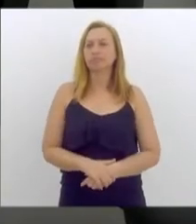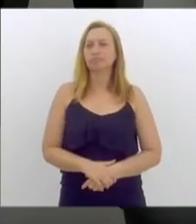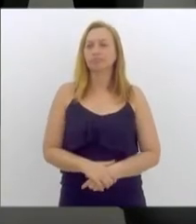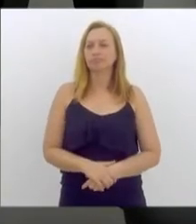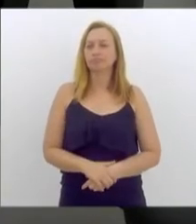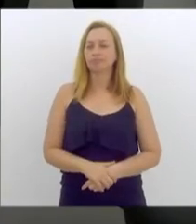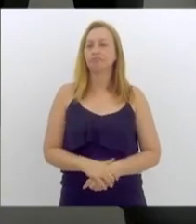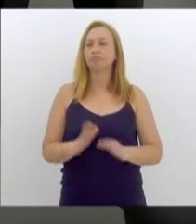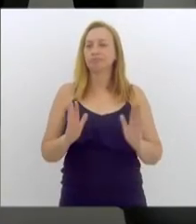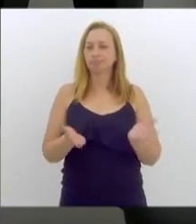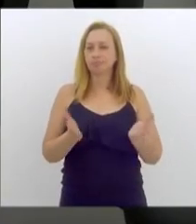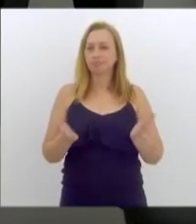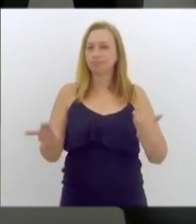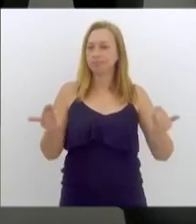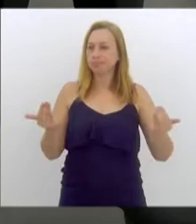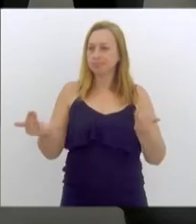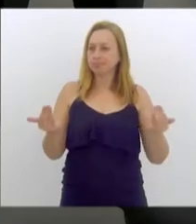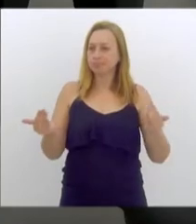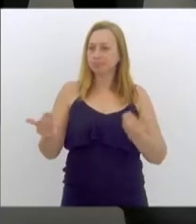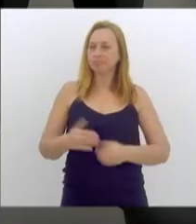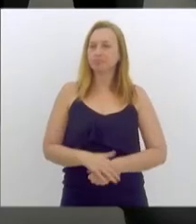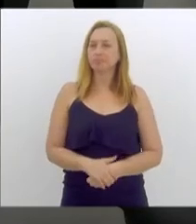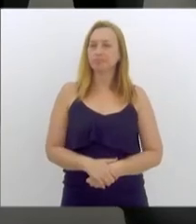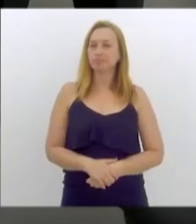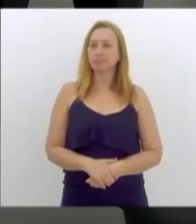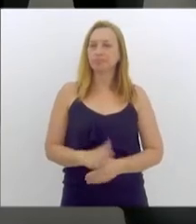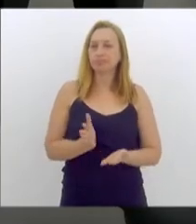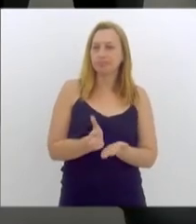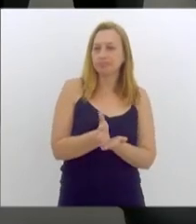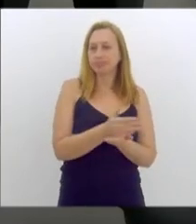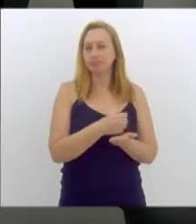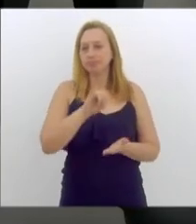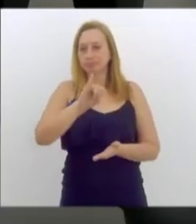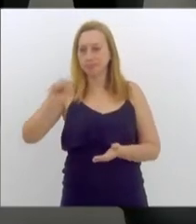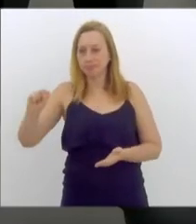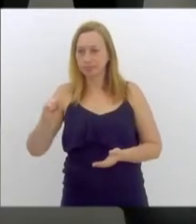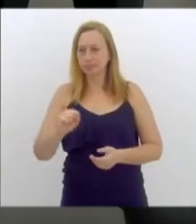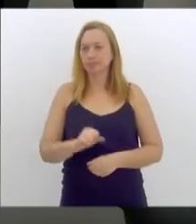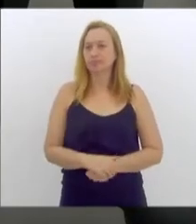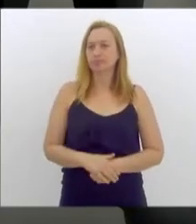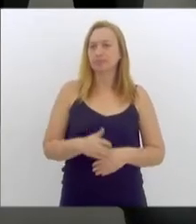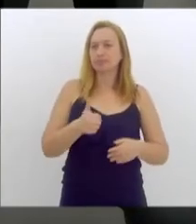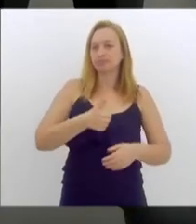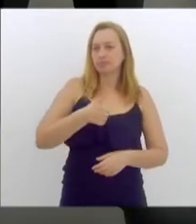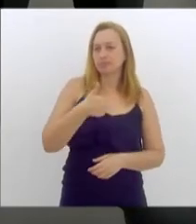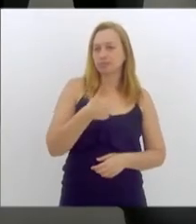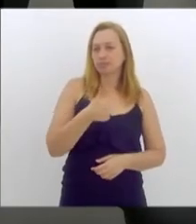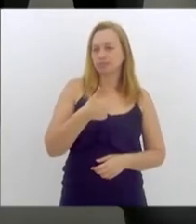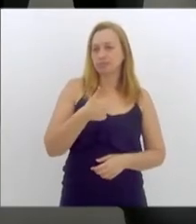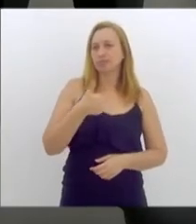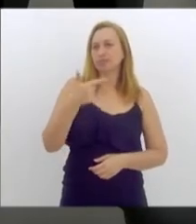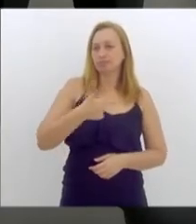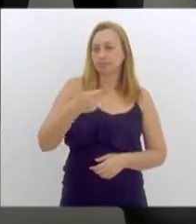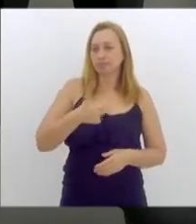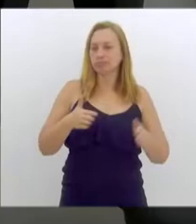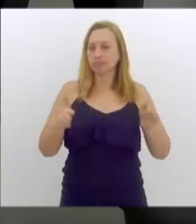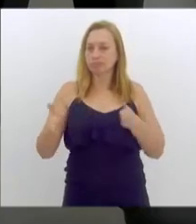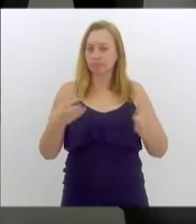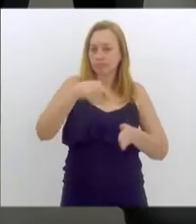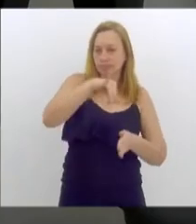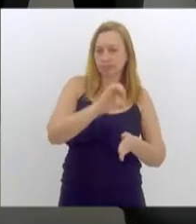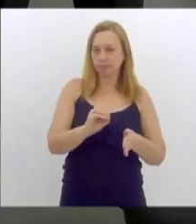agora comparando o arrecadação de ICMS realizada do primeiro do segundo quadrimet de